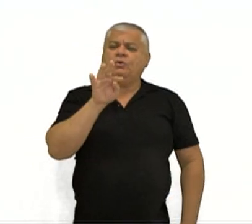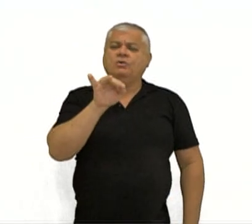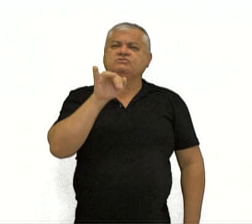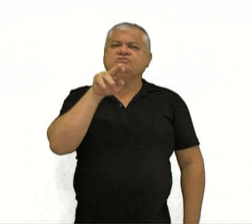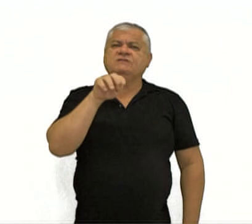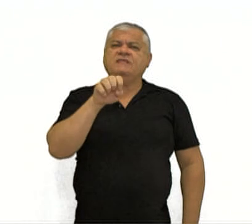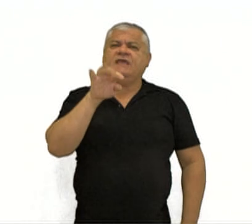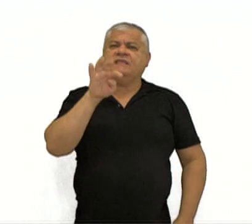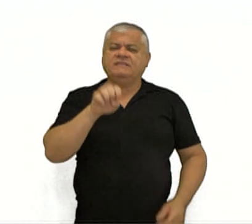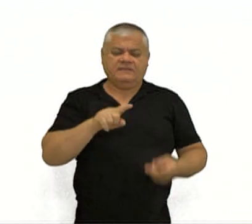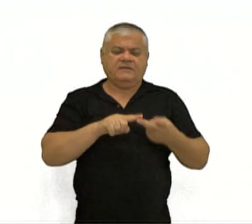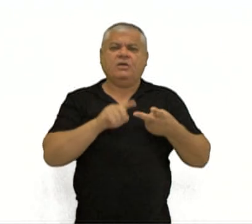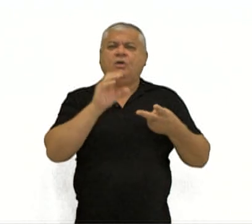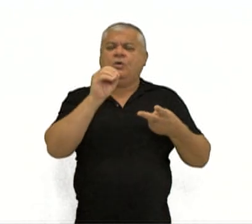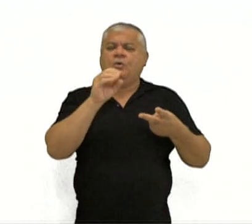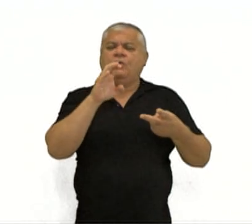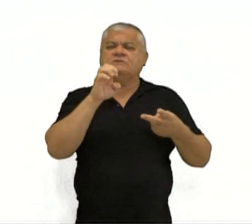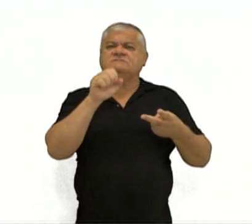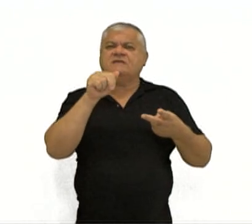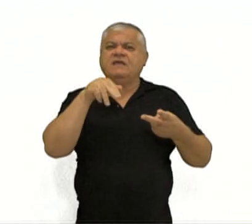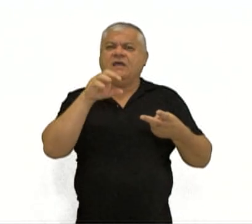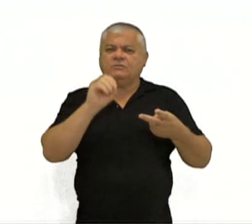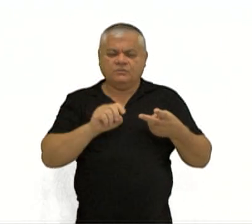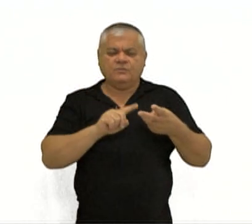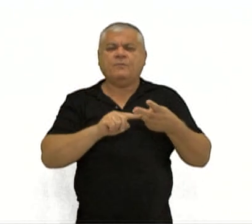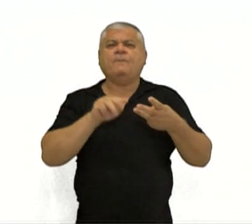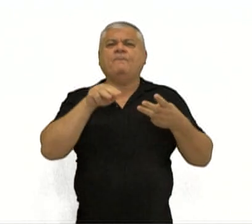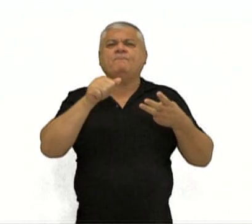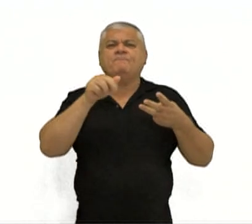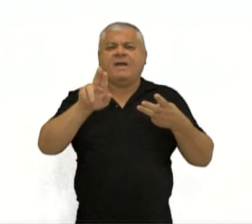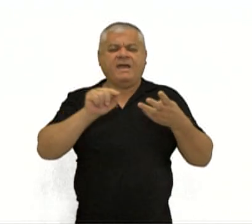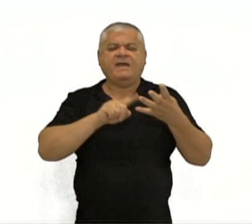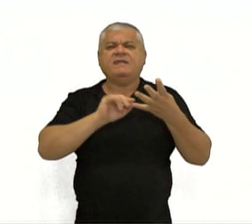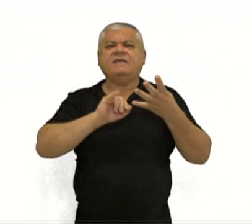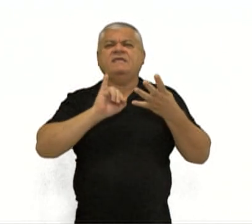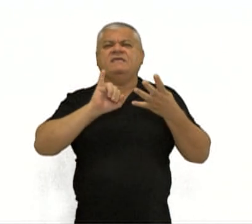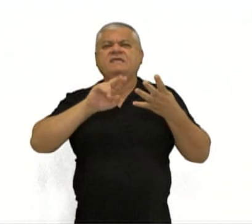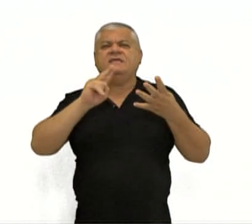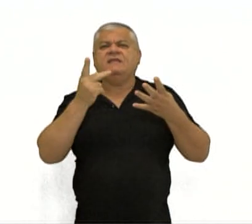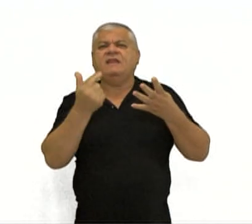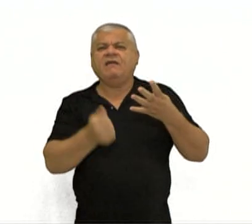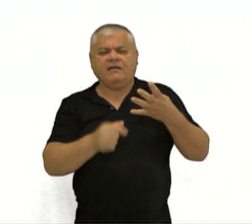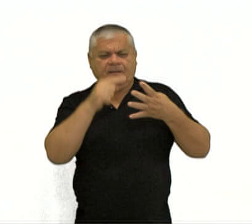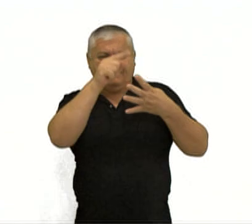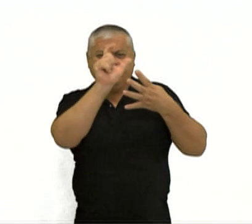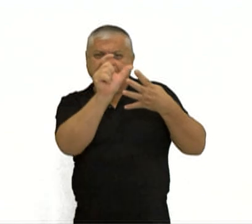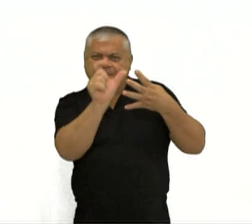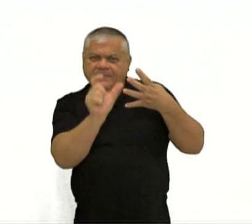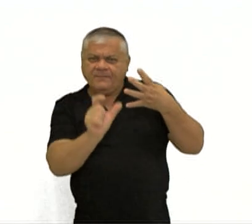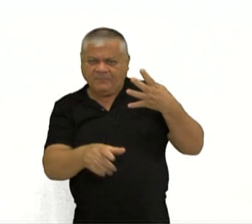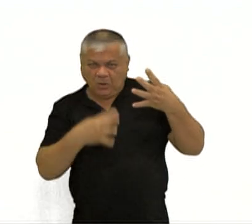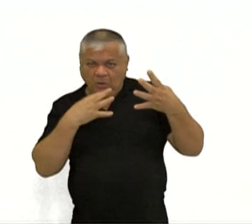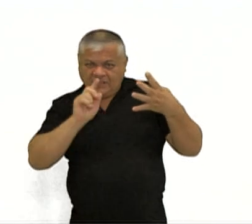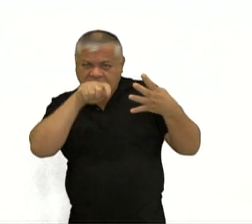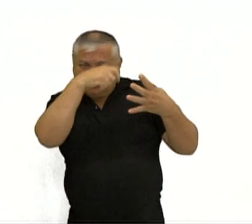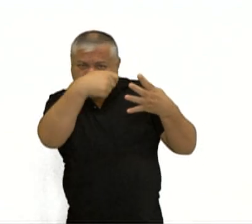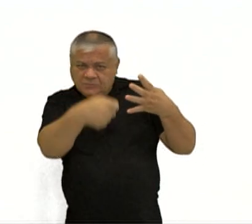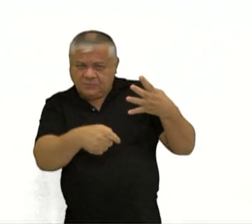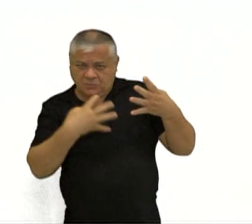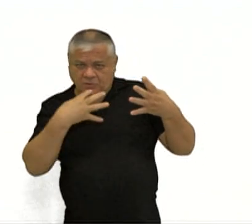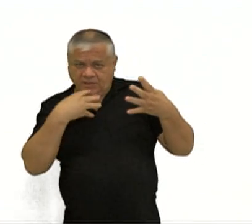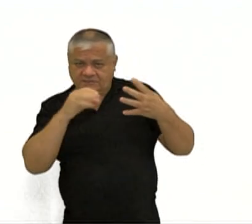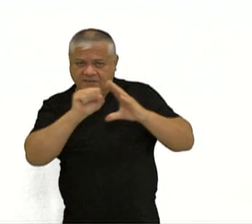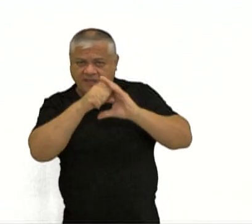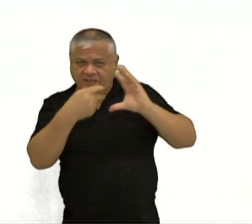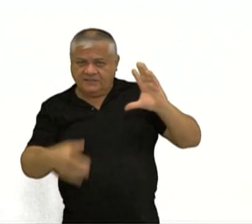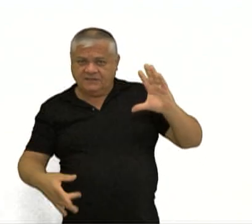Continentes, oceanos, mares, ilhas, vocês conhecem alguns deles? Vocês sabem as características dessas partes?